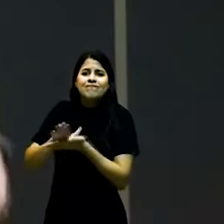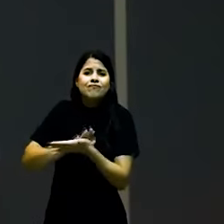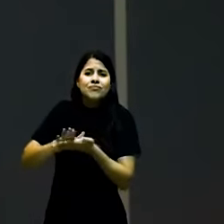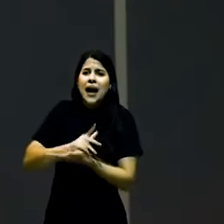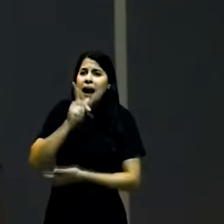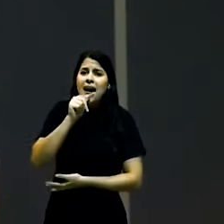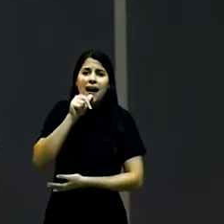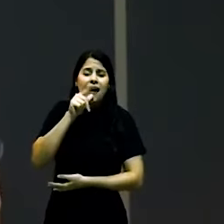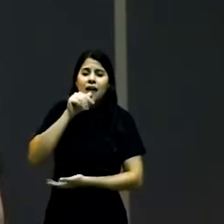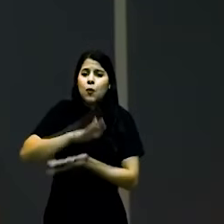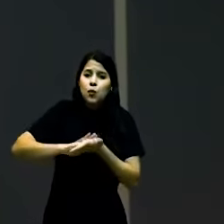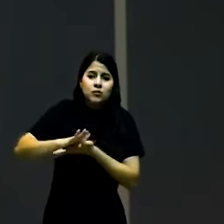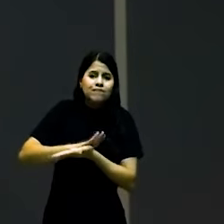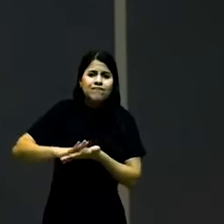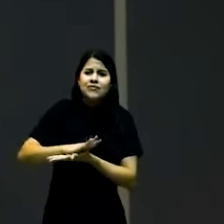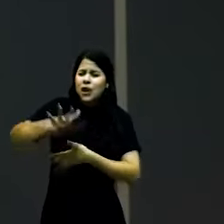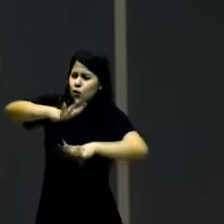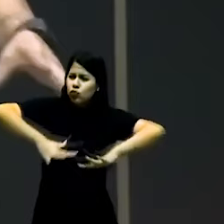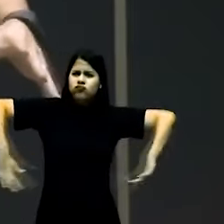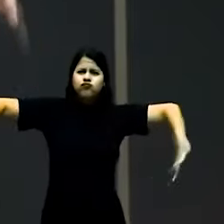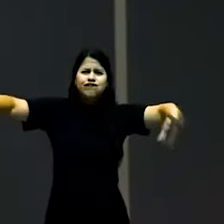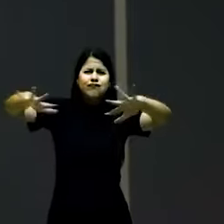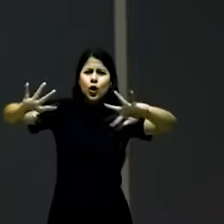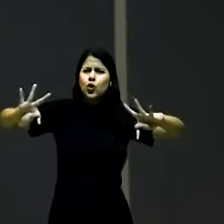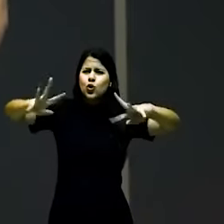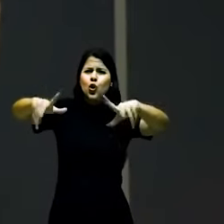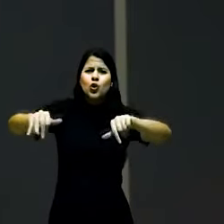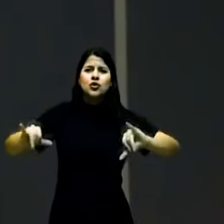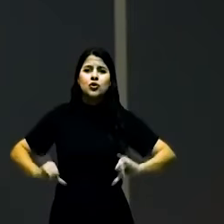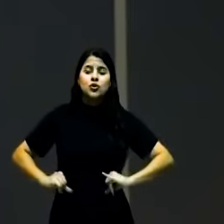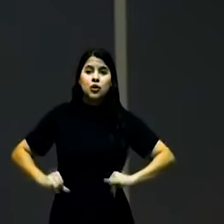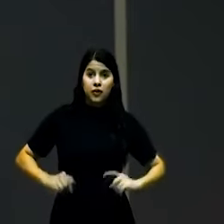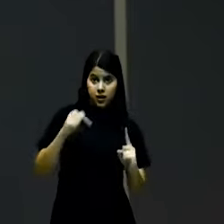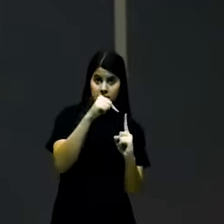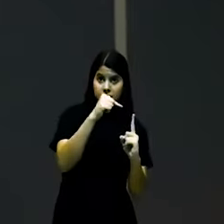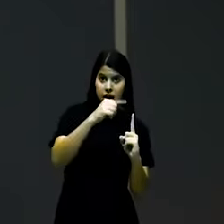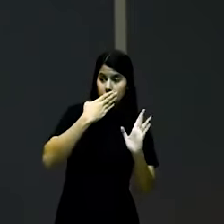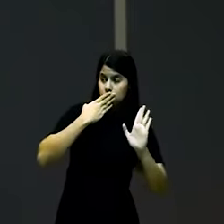água. Calamidade. E Elias profetizou essa seca.